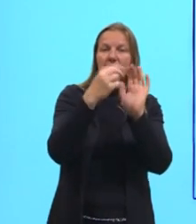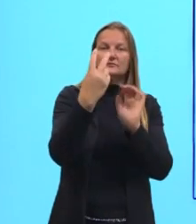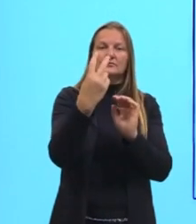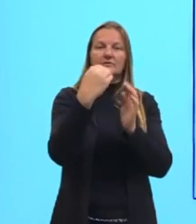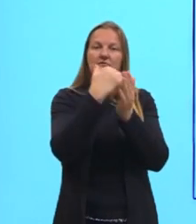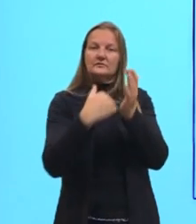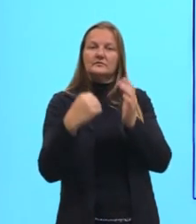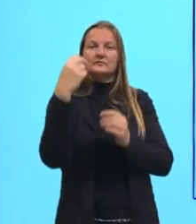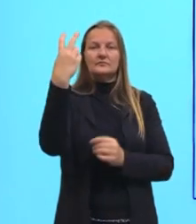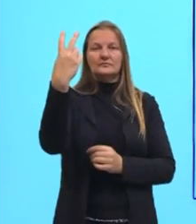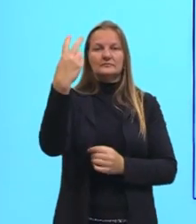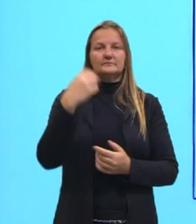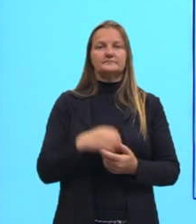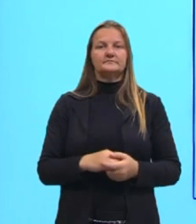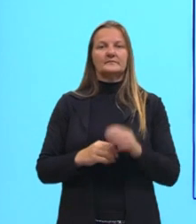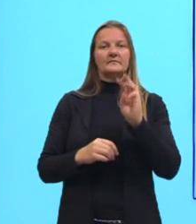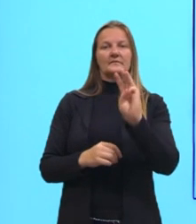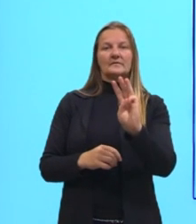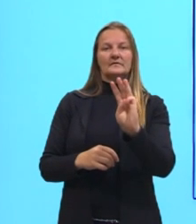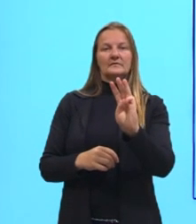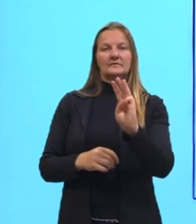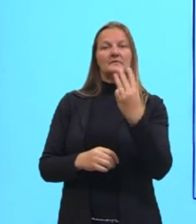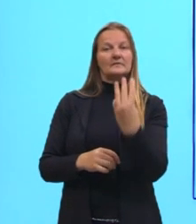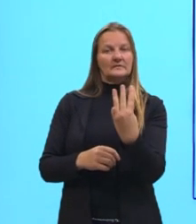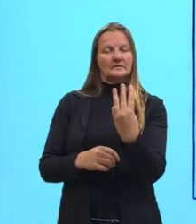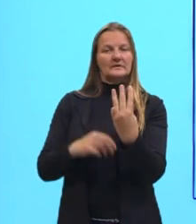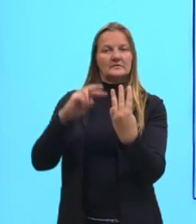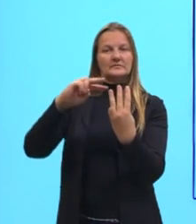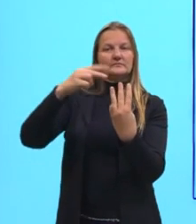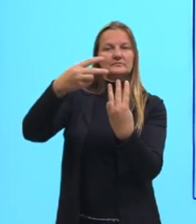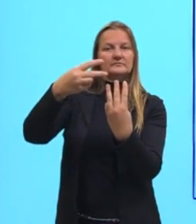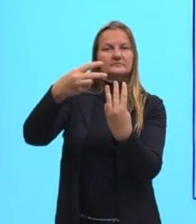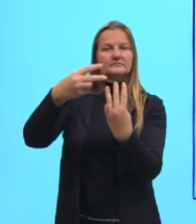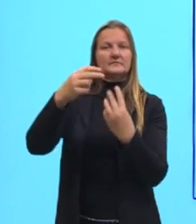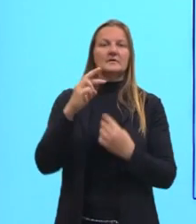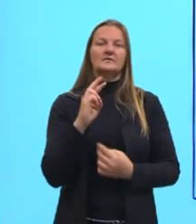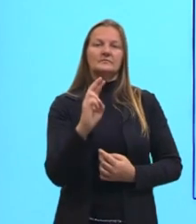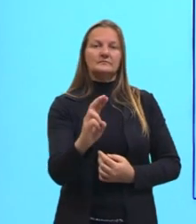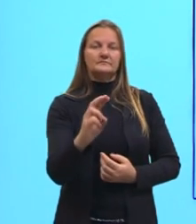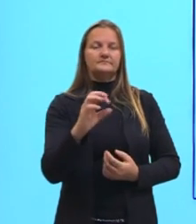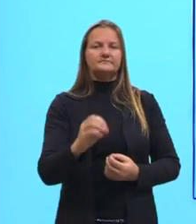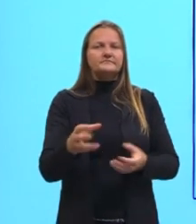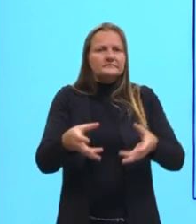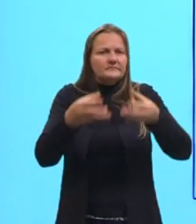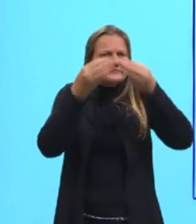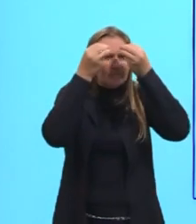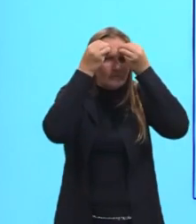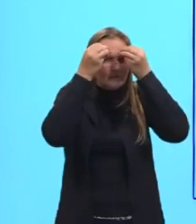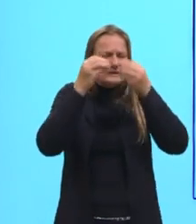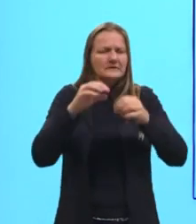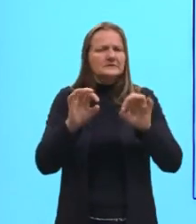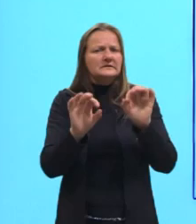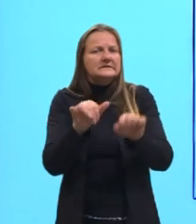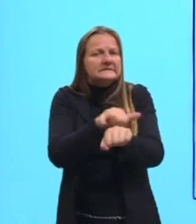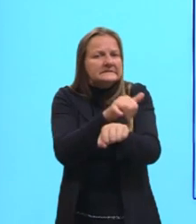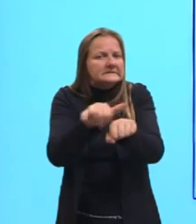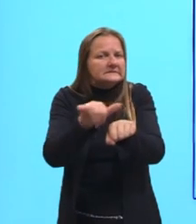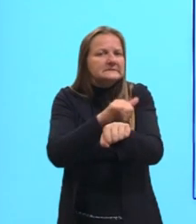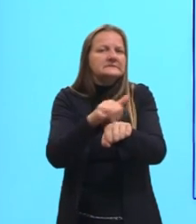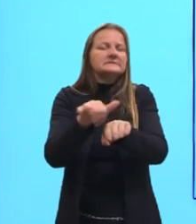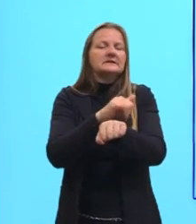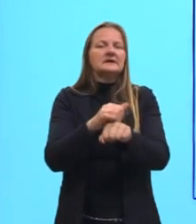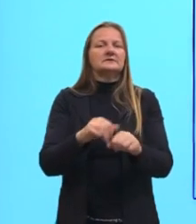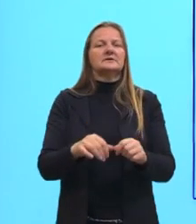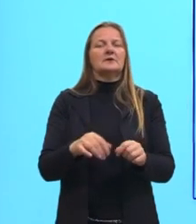então a resposta né três elevado ao quadrado tá grave em só essa ideia